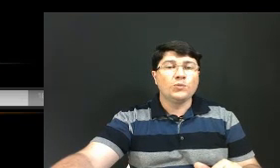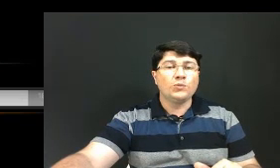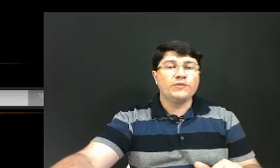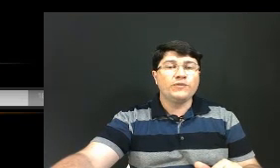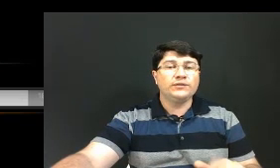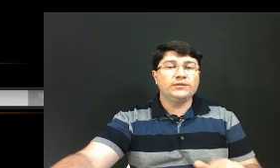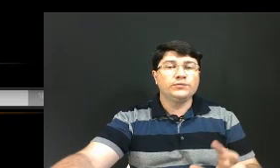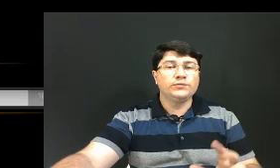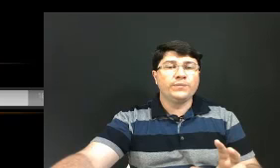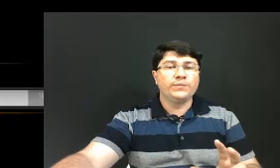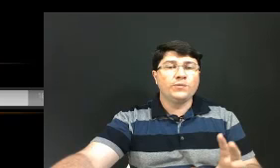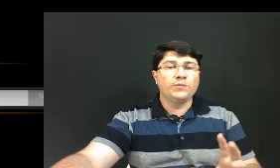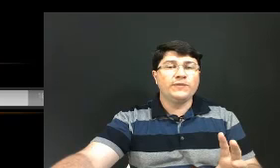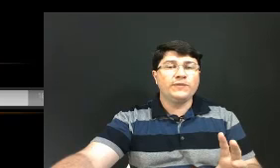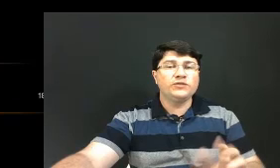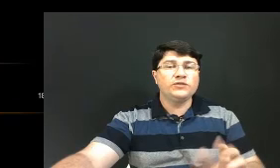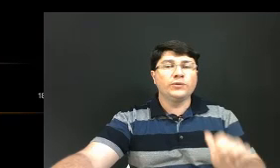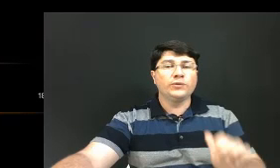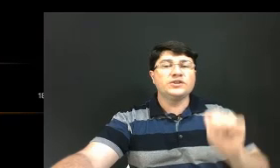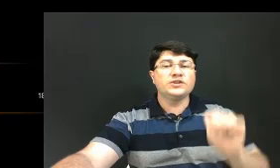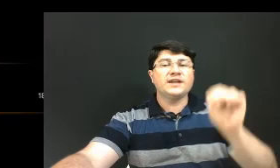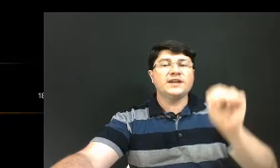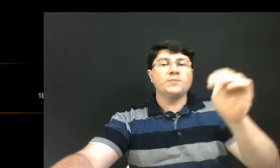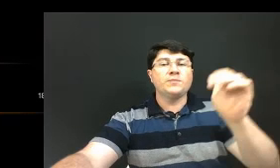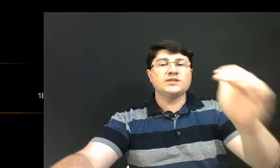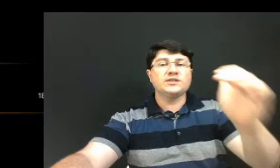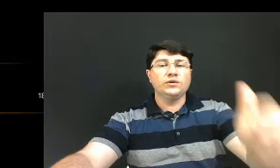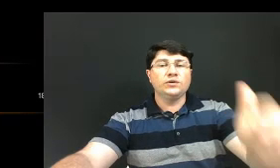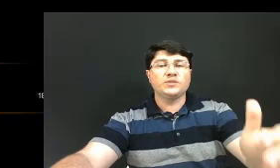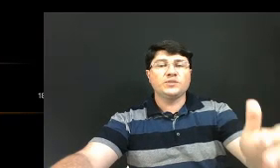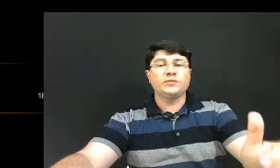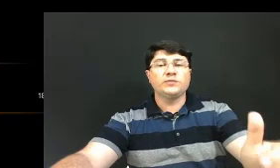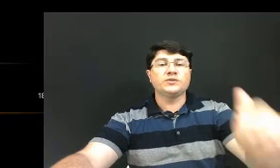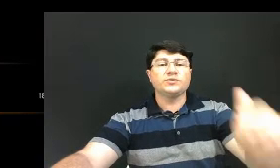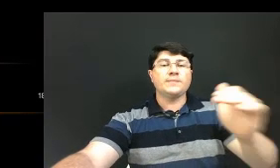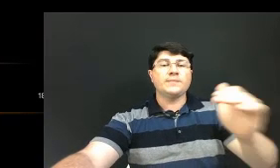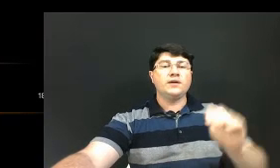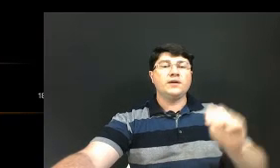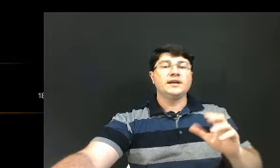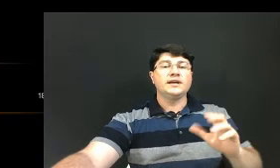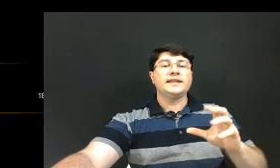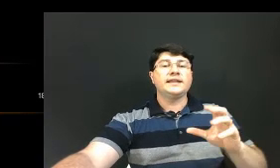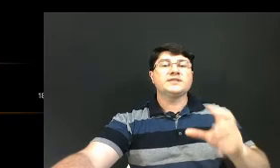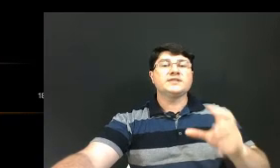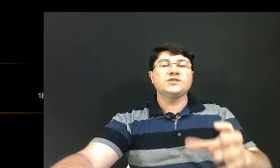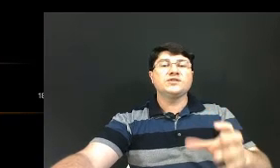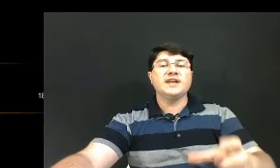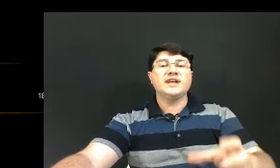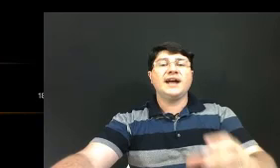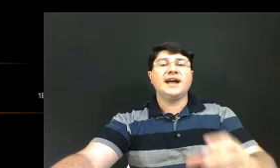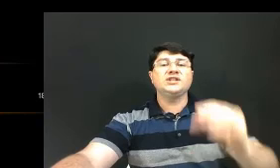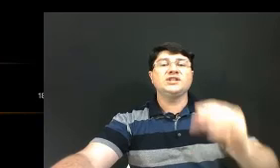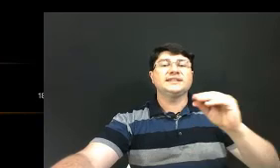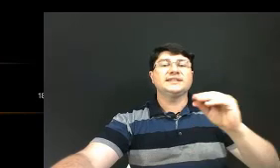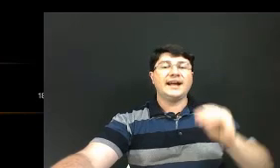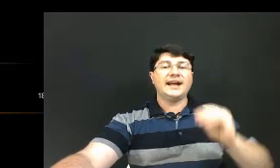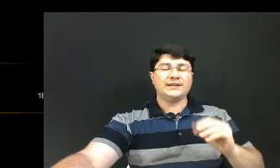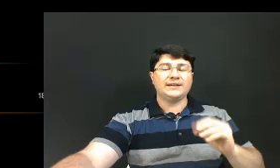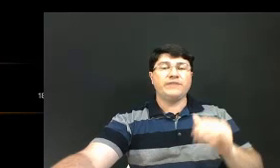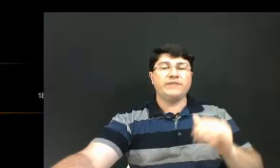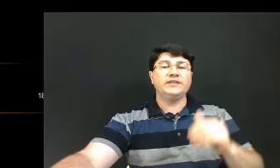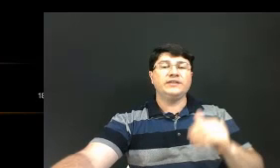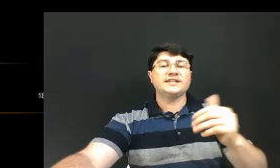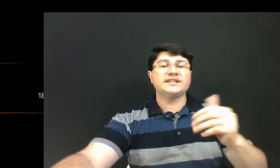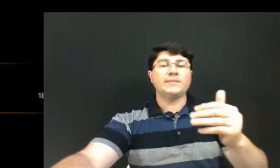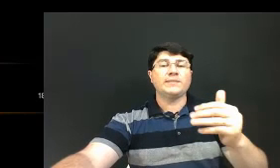Então, o movimento de um ponto distal mais longe para um proximal tem o sentido de